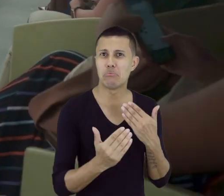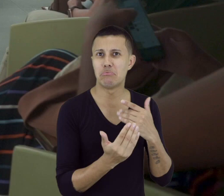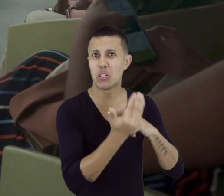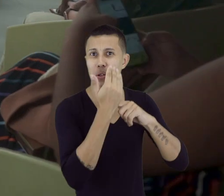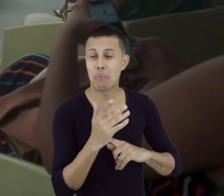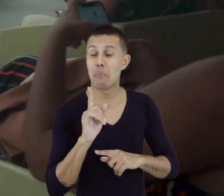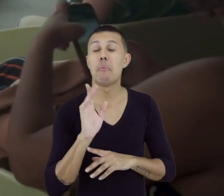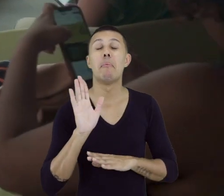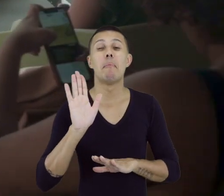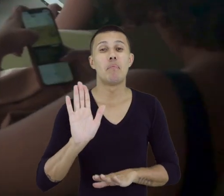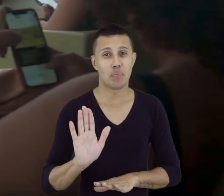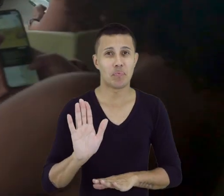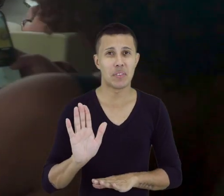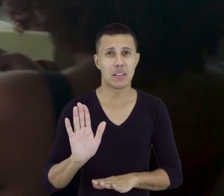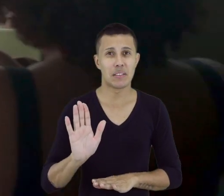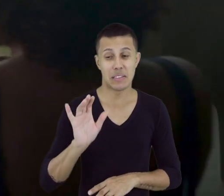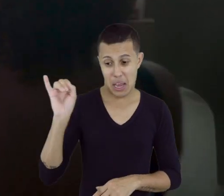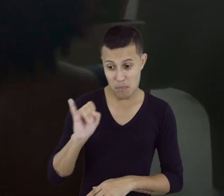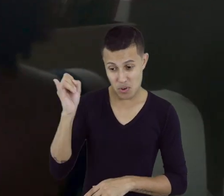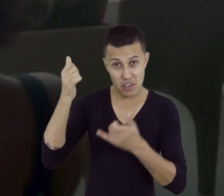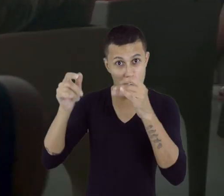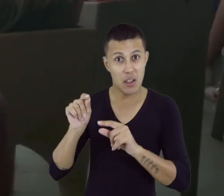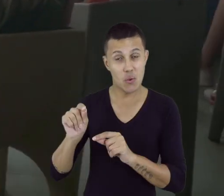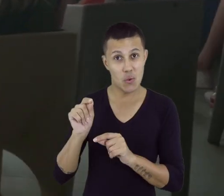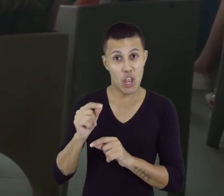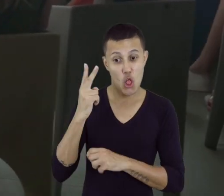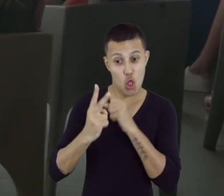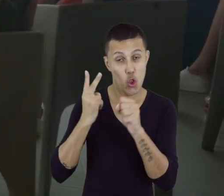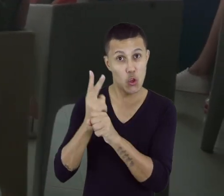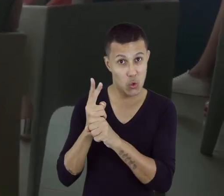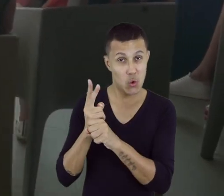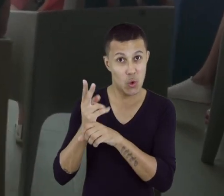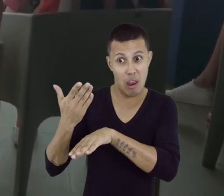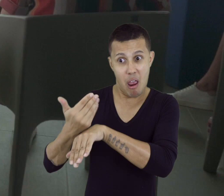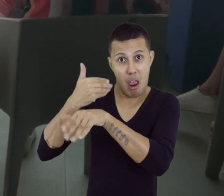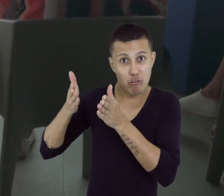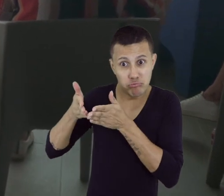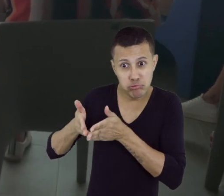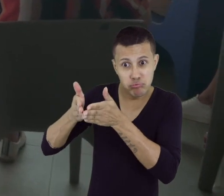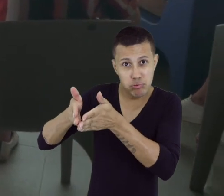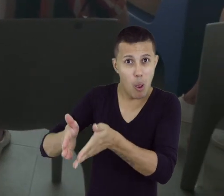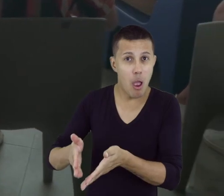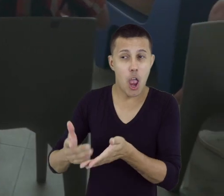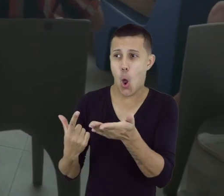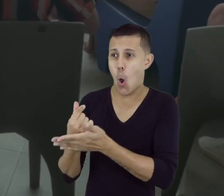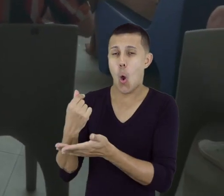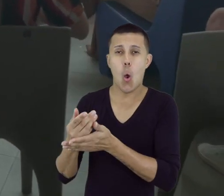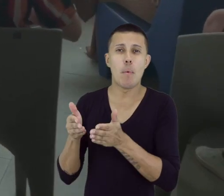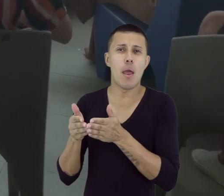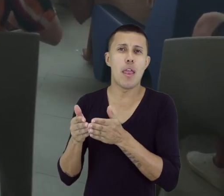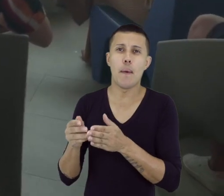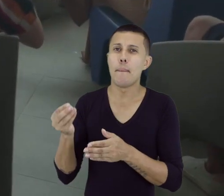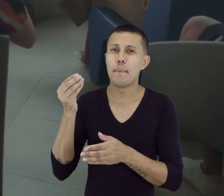Mais tarde, quando eu completei essa primeira... acho que uma parte importante, assim, durante 2 anos... Antes de partir, antes de comprar meu barco,